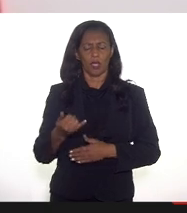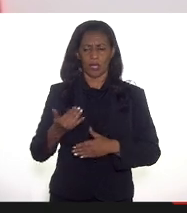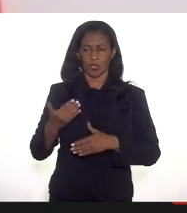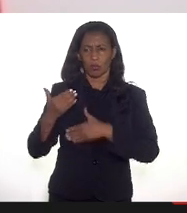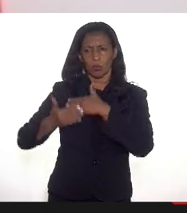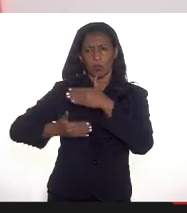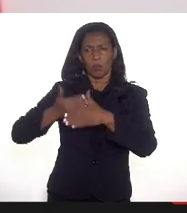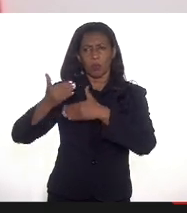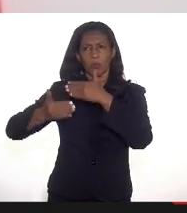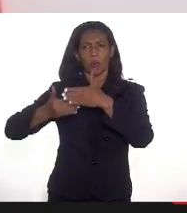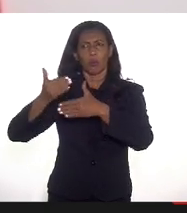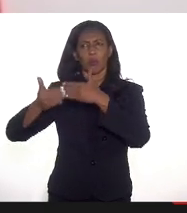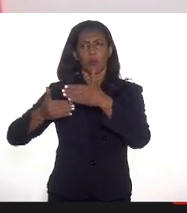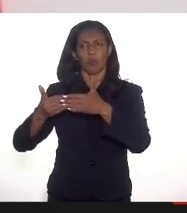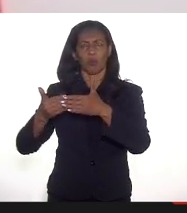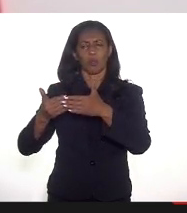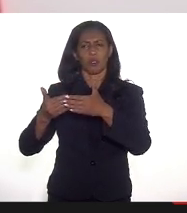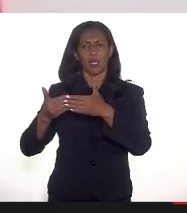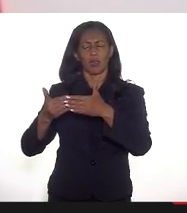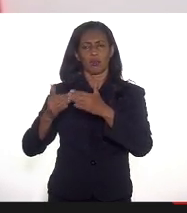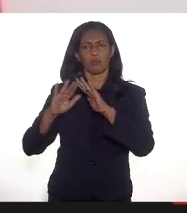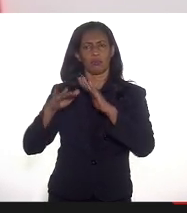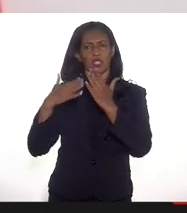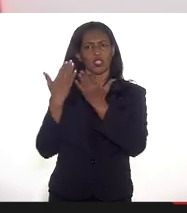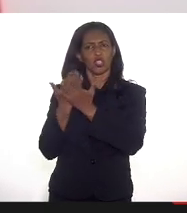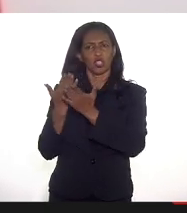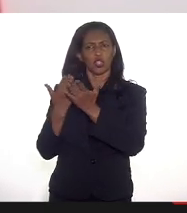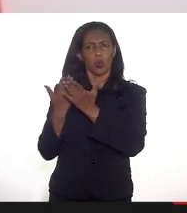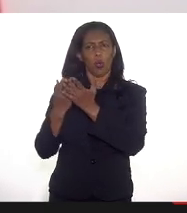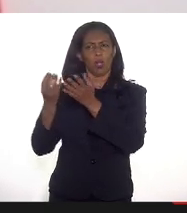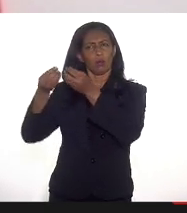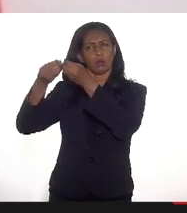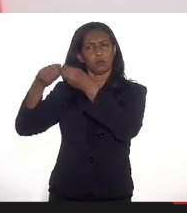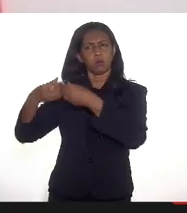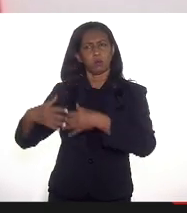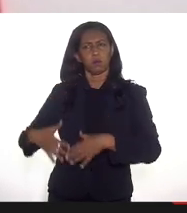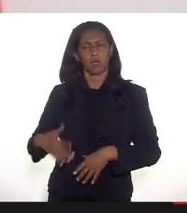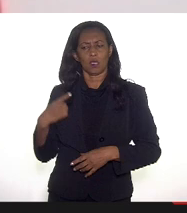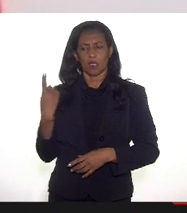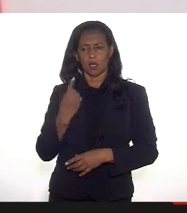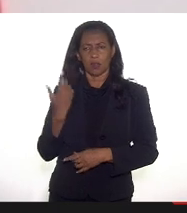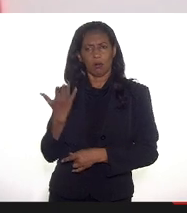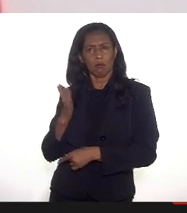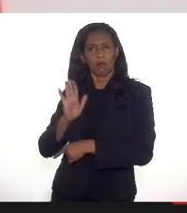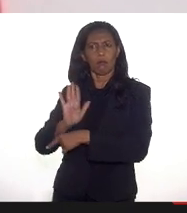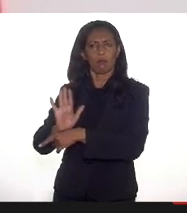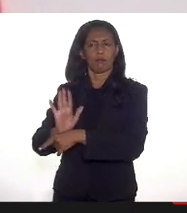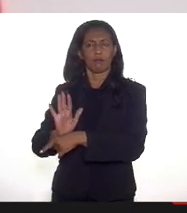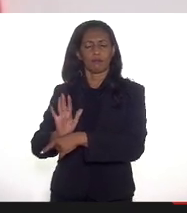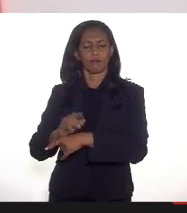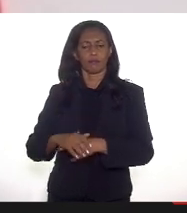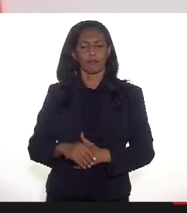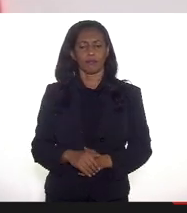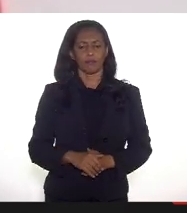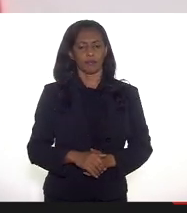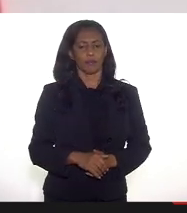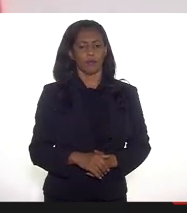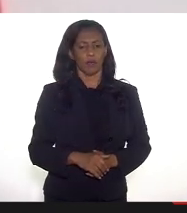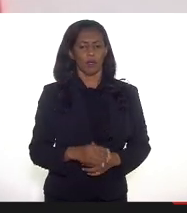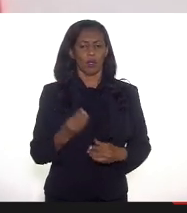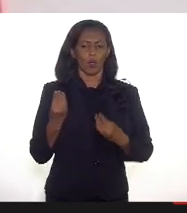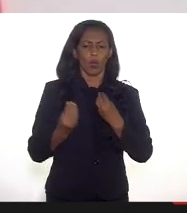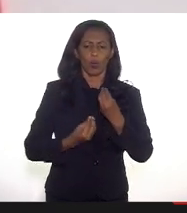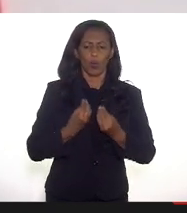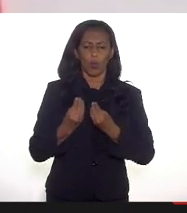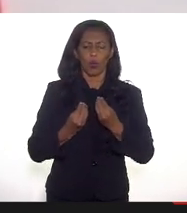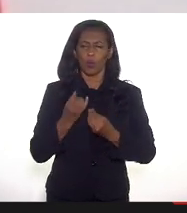de desmonte da escola pública, do jeito que nós a conhecemos e defendemos. Então, como se faz escola